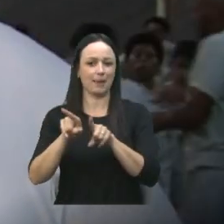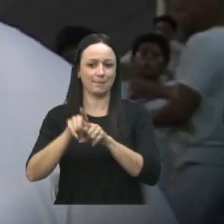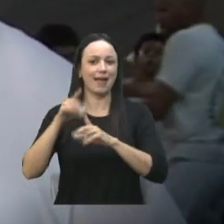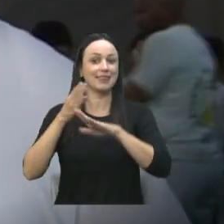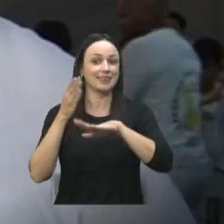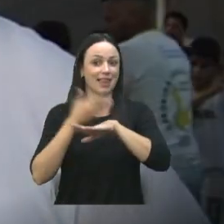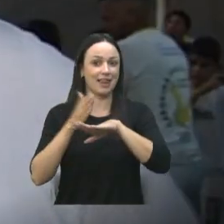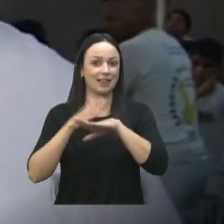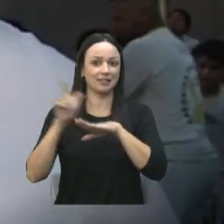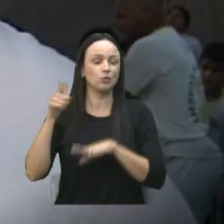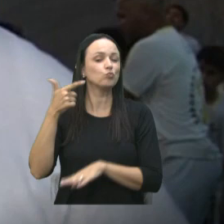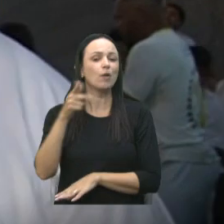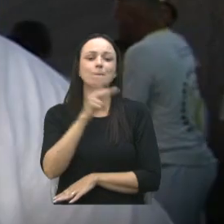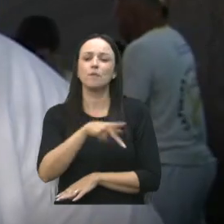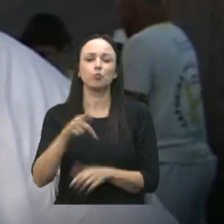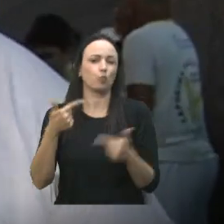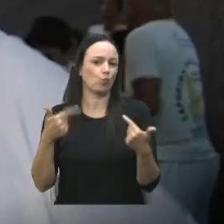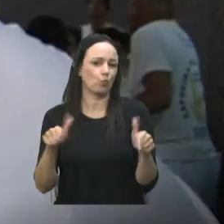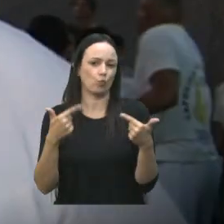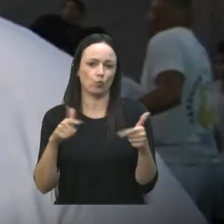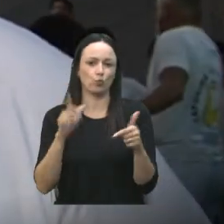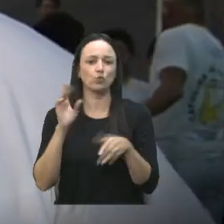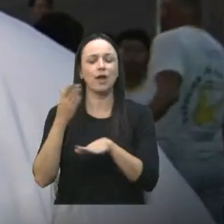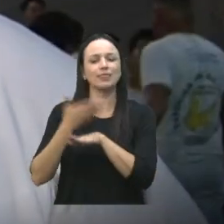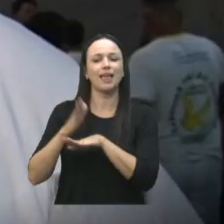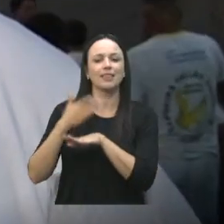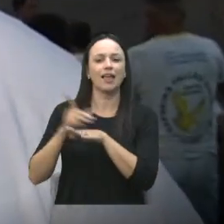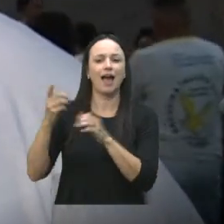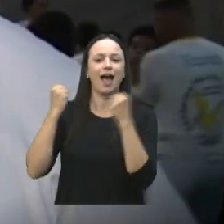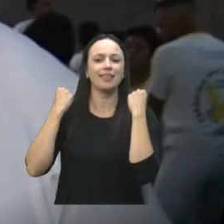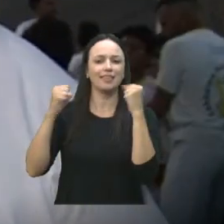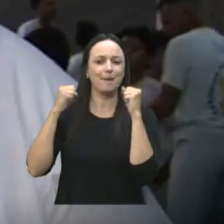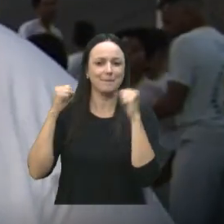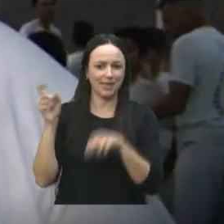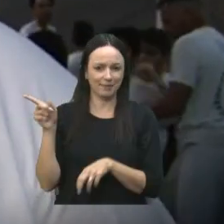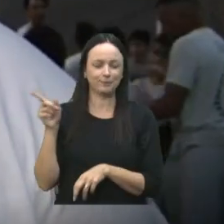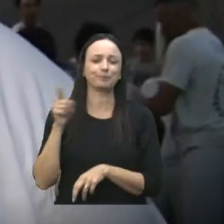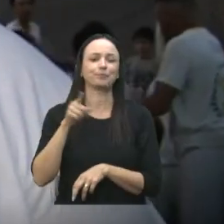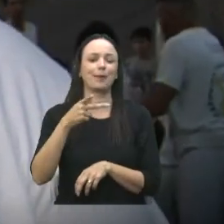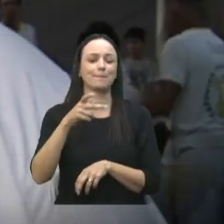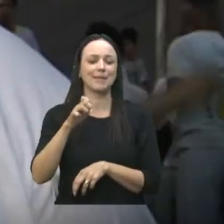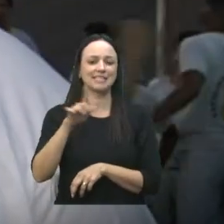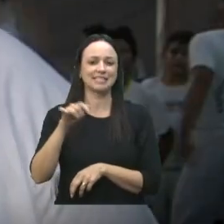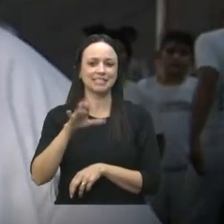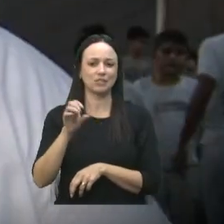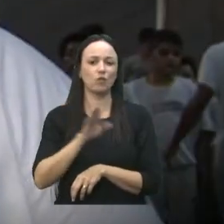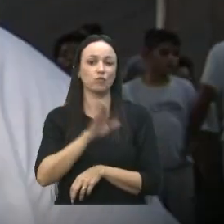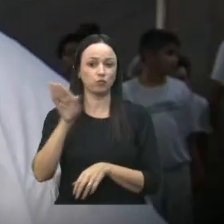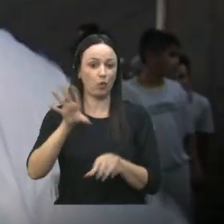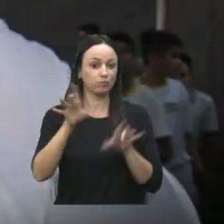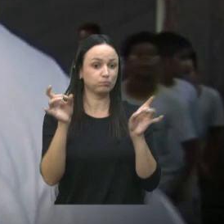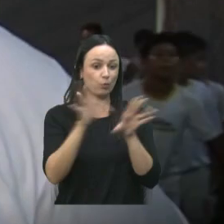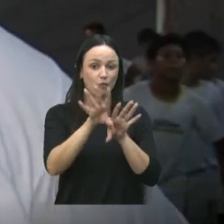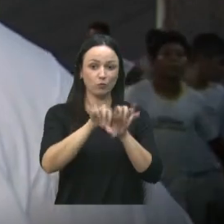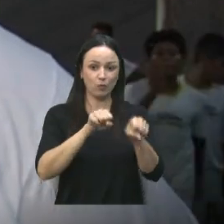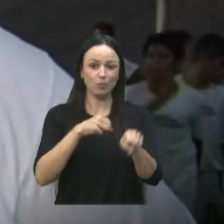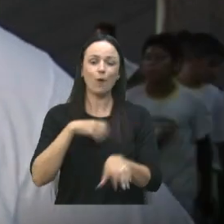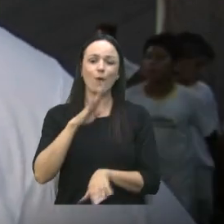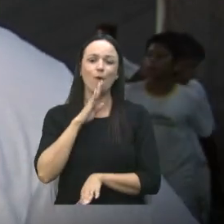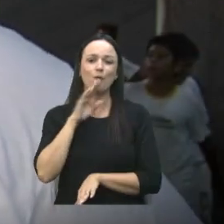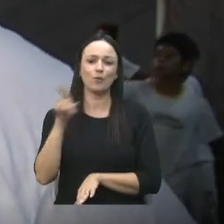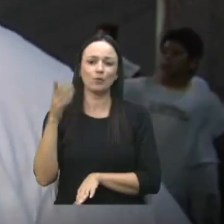Mas ainda não tinha um mestre, um professor, né? Eles treinavam lá na academia. Aí o Pezinho foi para lá formado e aí onde eu conheci ele. Isso